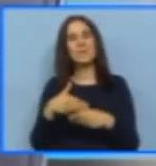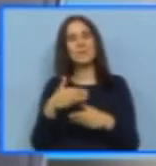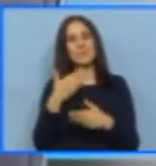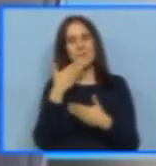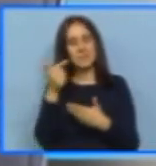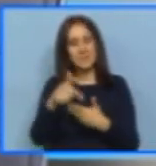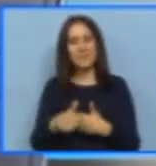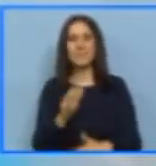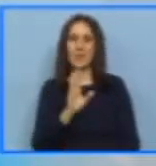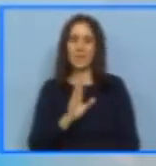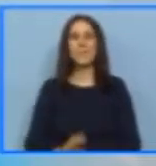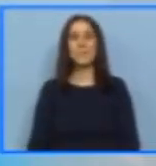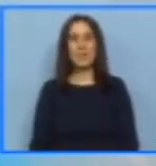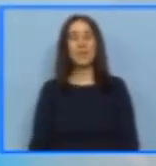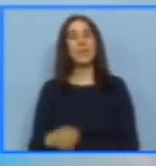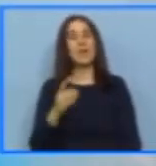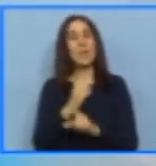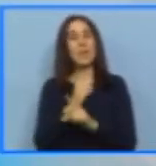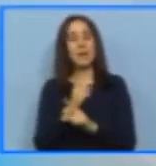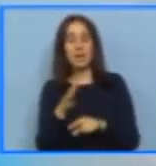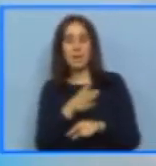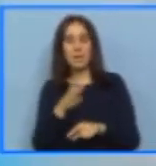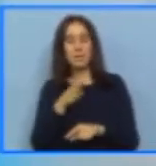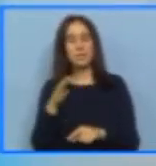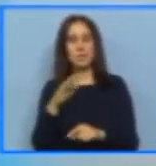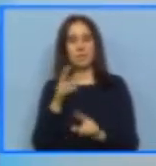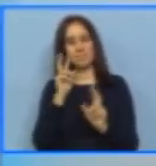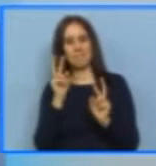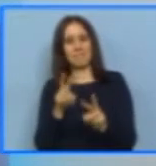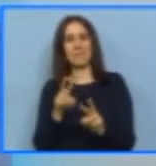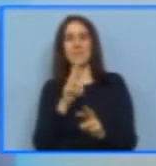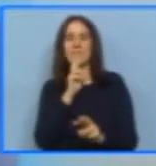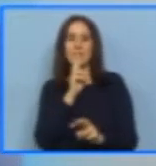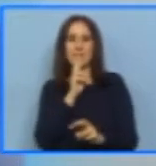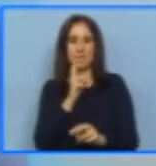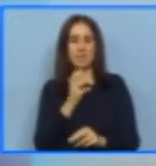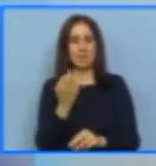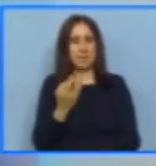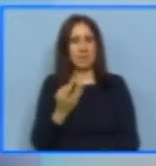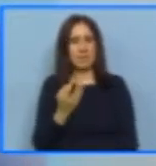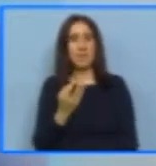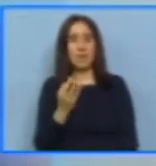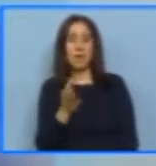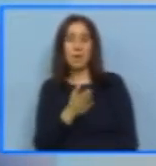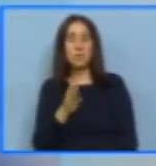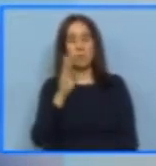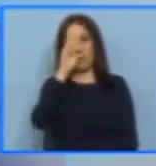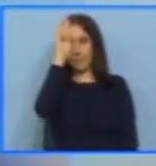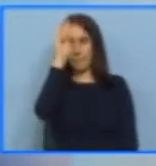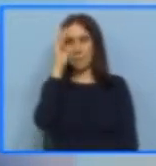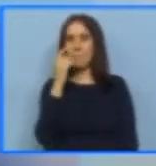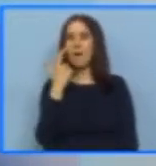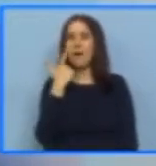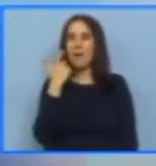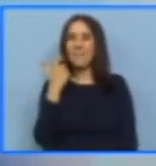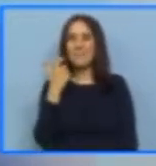altura em que, de facto, todos os olhares se voltam para Fátima, e numa altura também em que o Papa presumivelmente estará